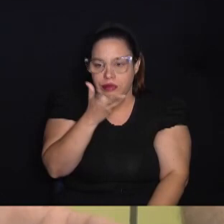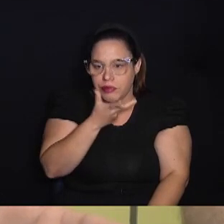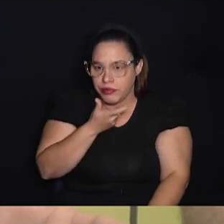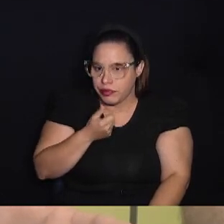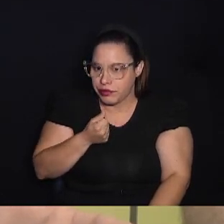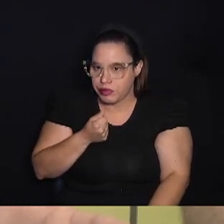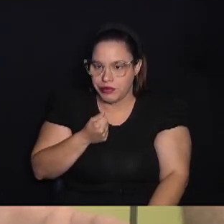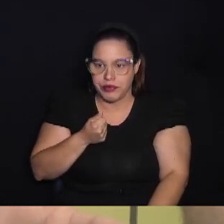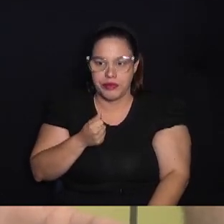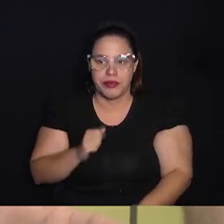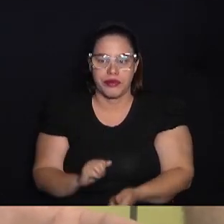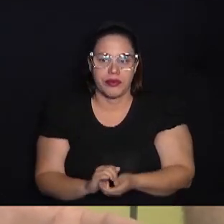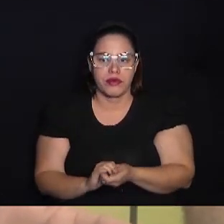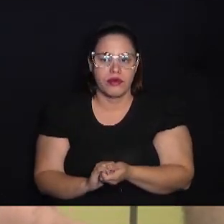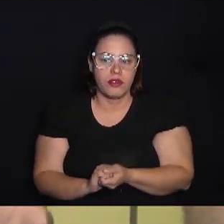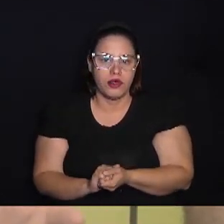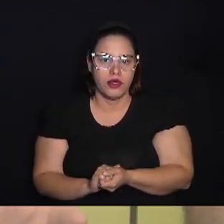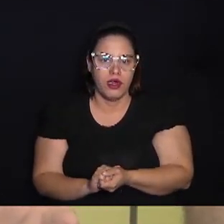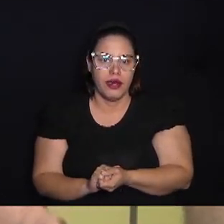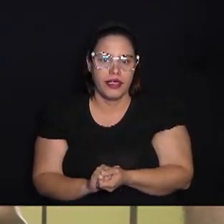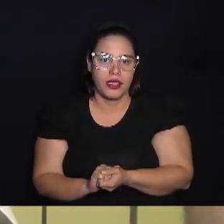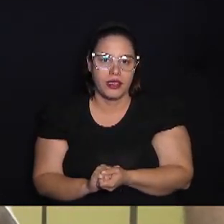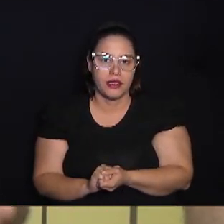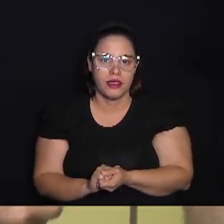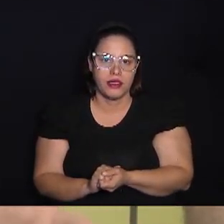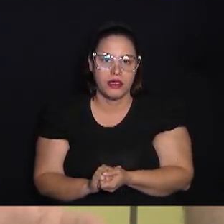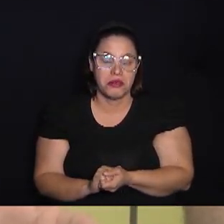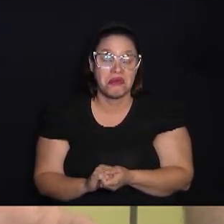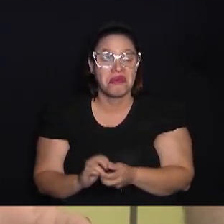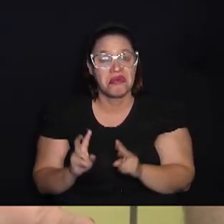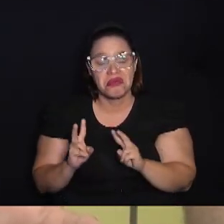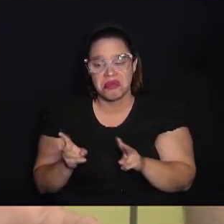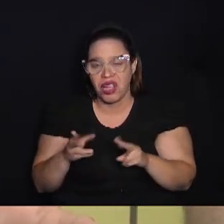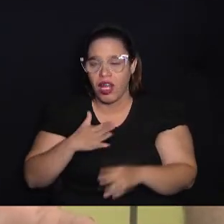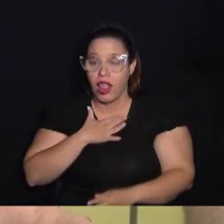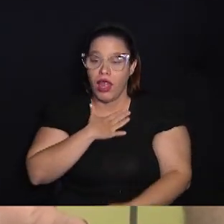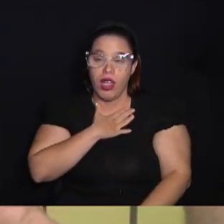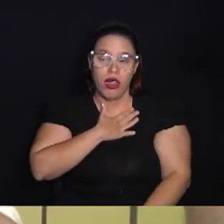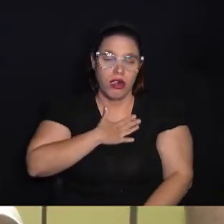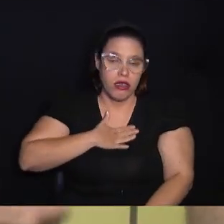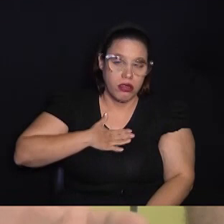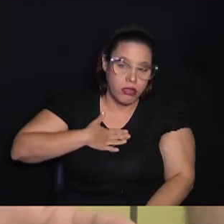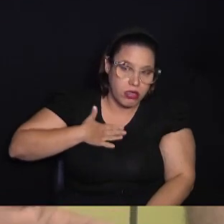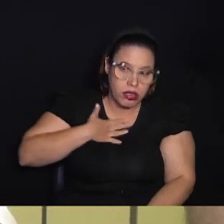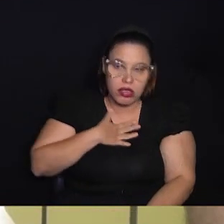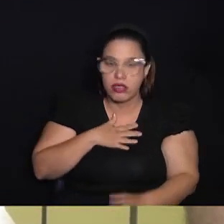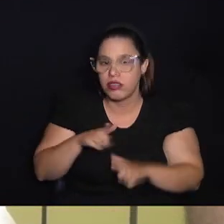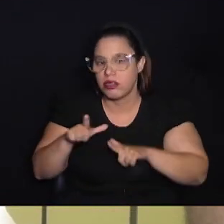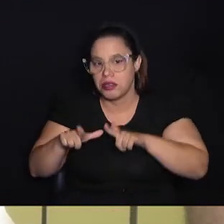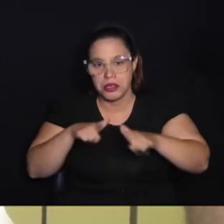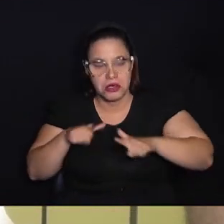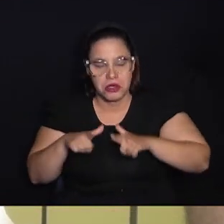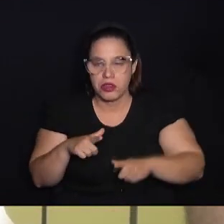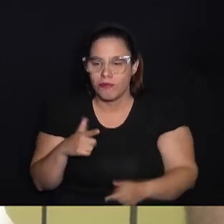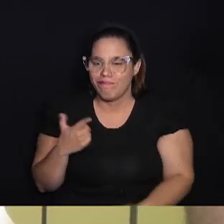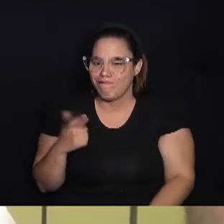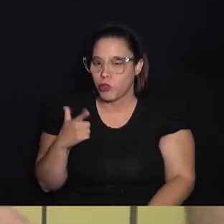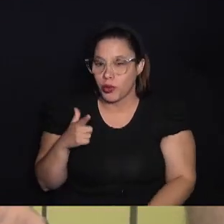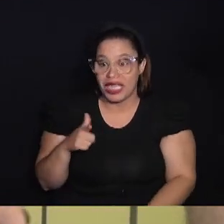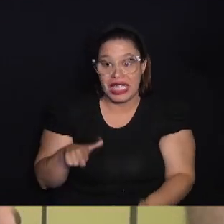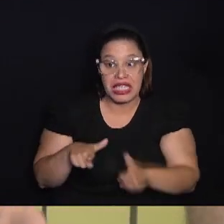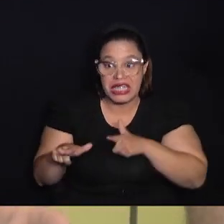dá o trabalho é sempre um prazer então quando tem prazer em fazer esse tipo de serviço não há trabalho algum